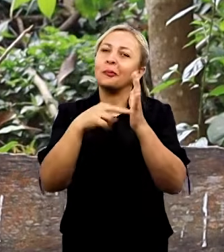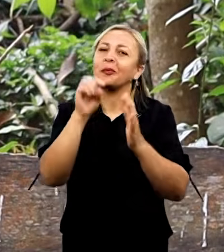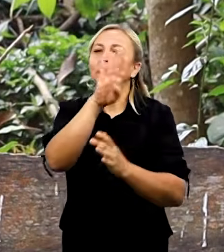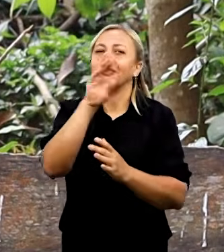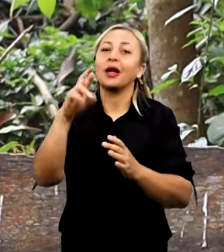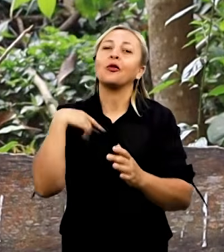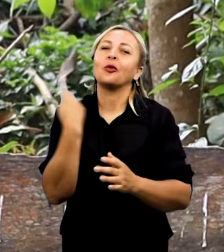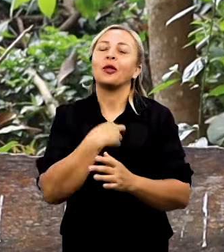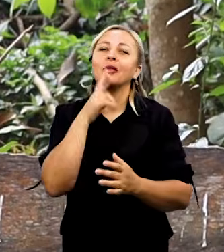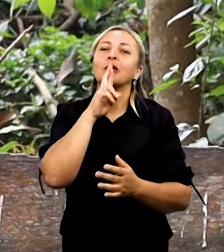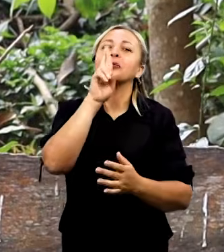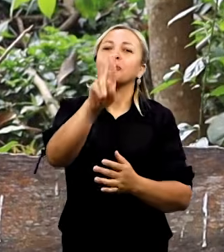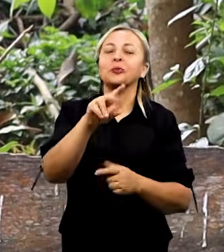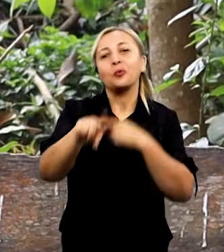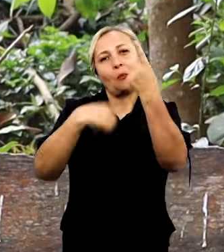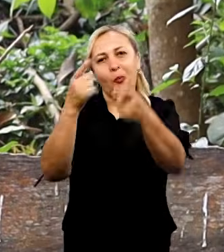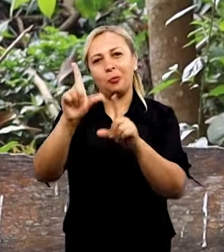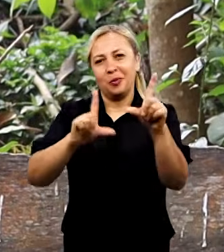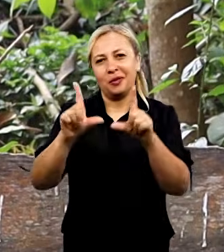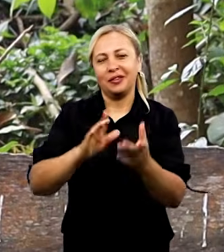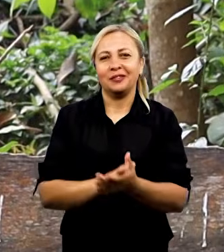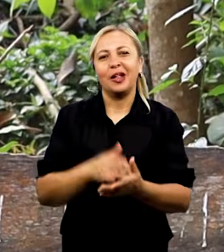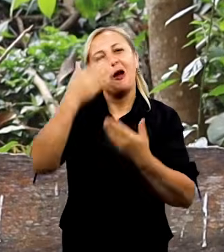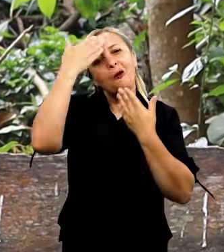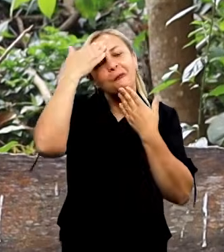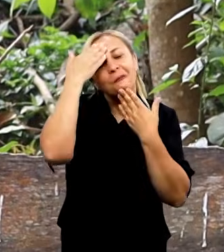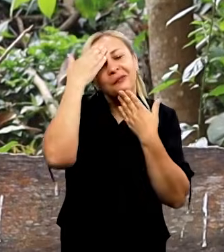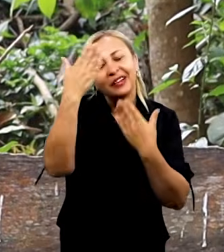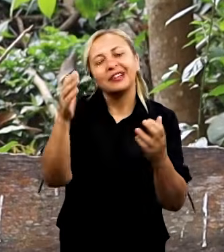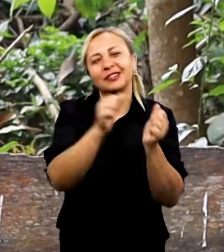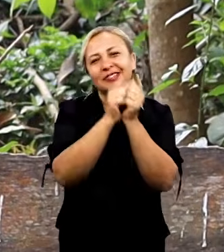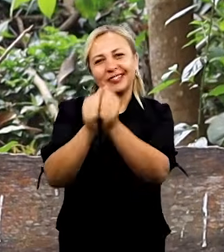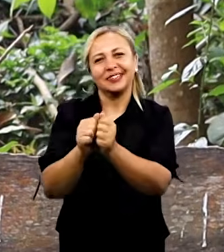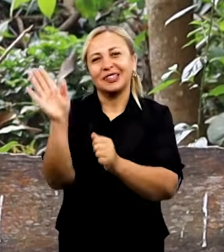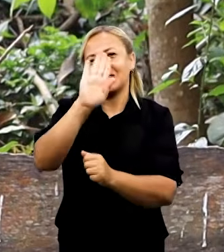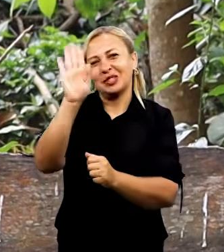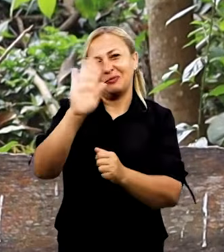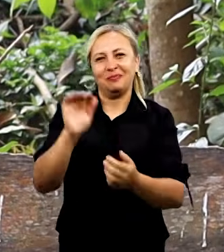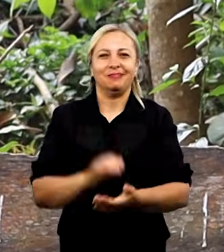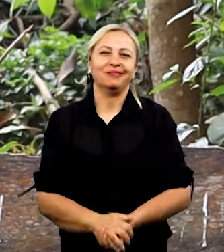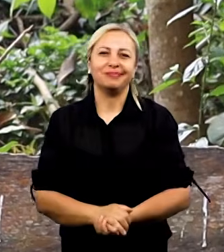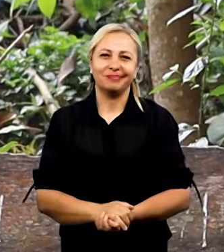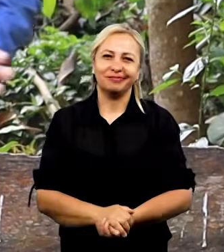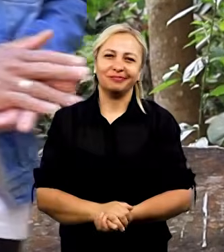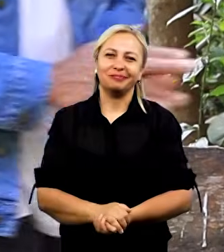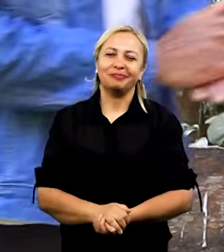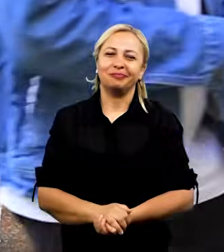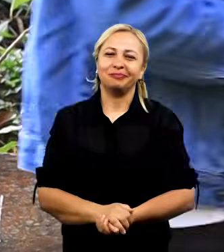universiencia@uesb.edu.br que a gente te responde em um próximo programa. Obrigado pela sua companhia e até mais.